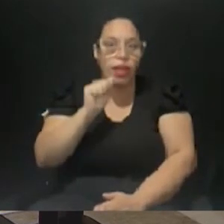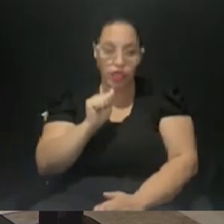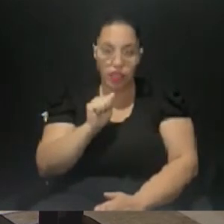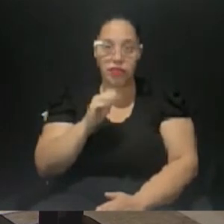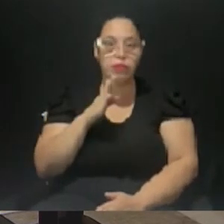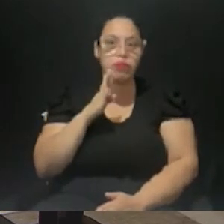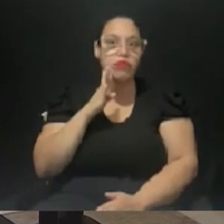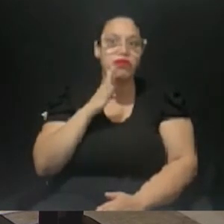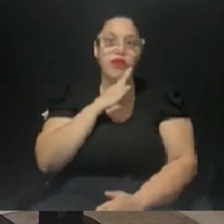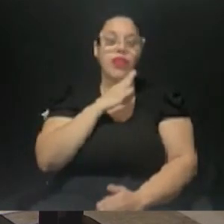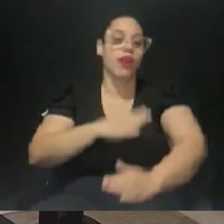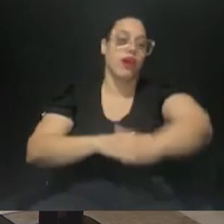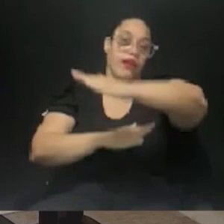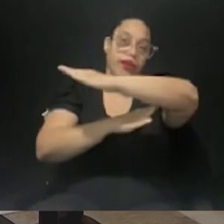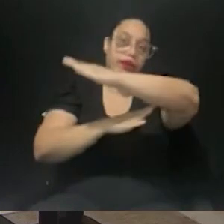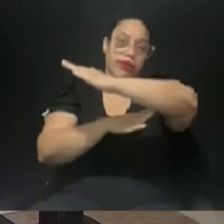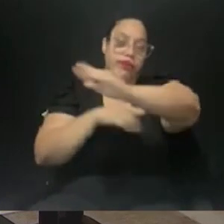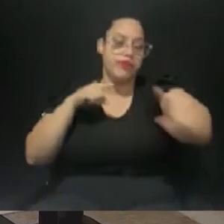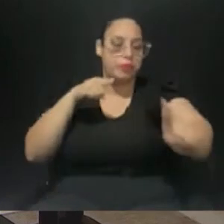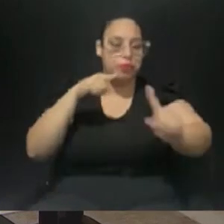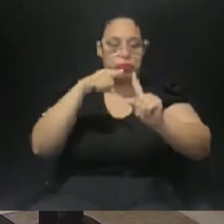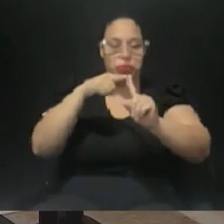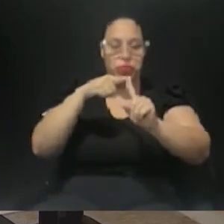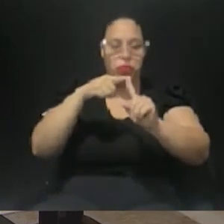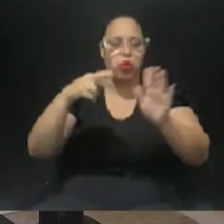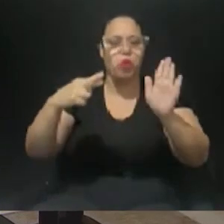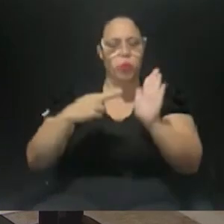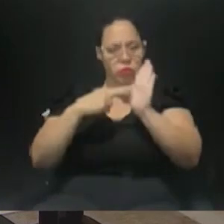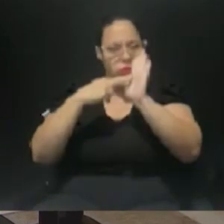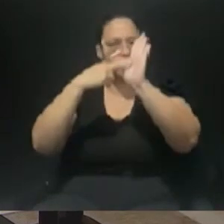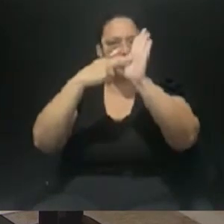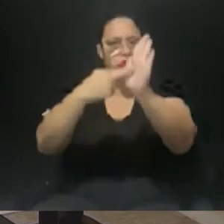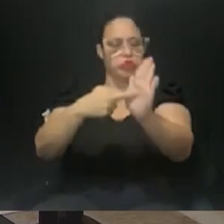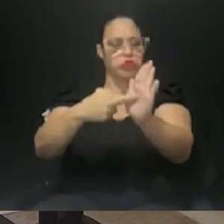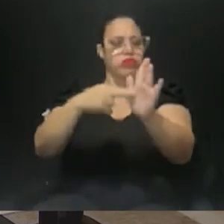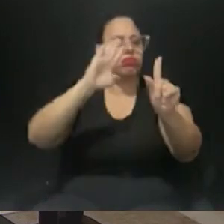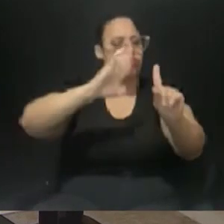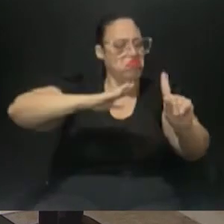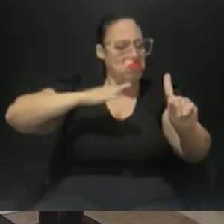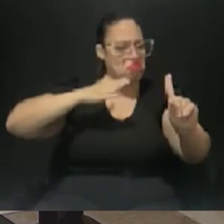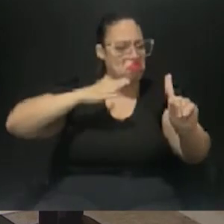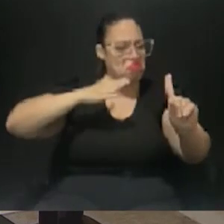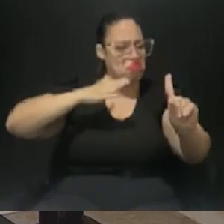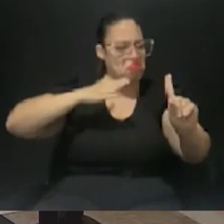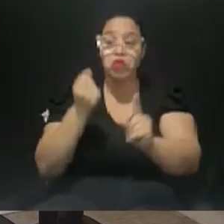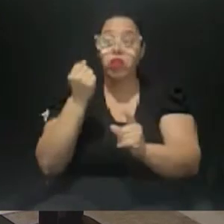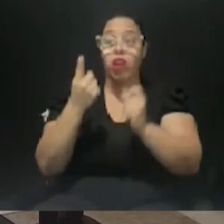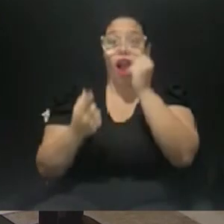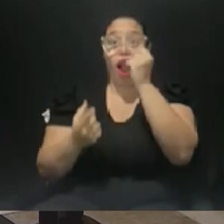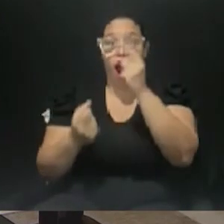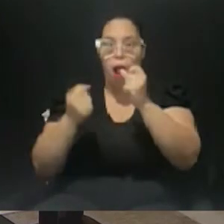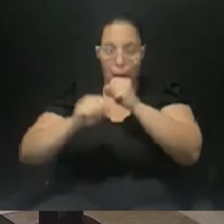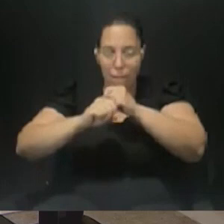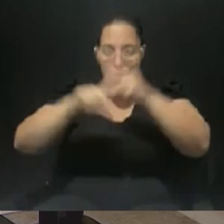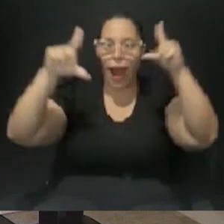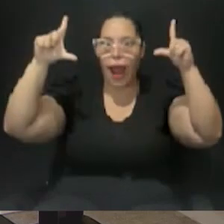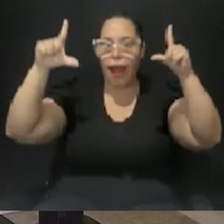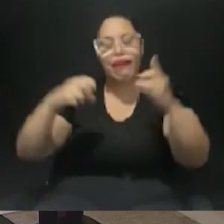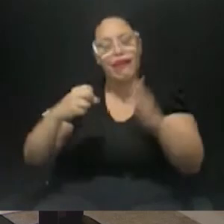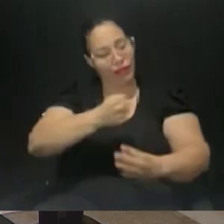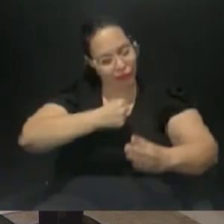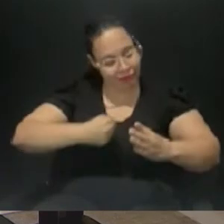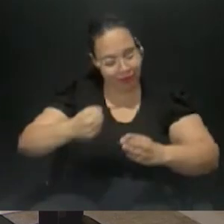com o objetivo de reconhecer e homenagear quem se destaca no campo da gastronomia,